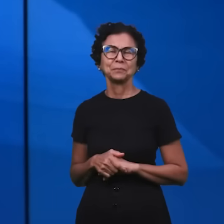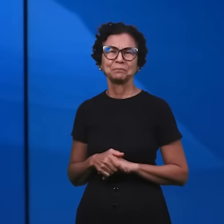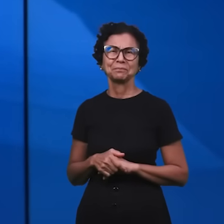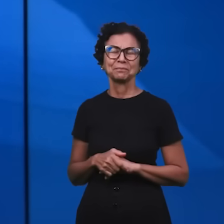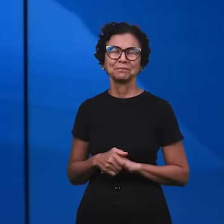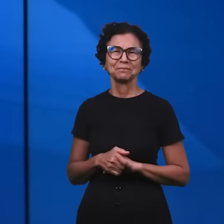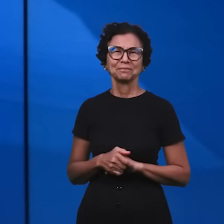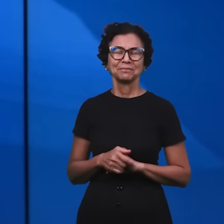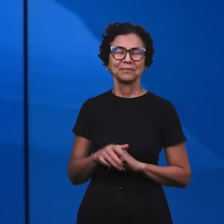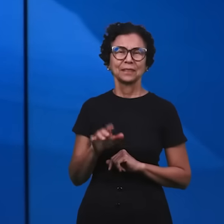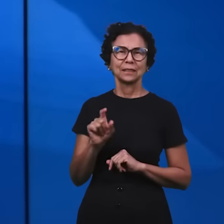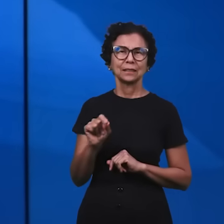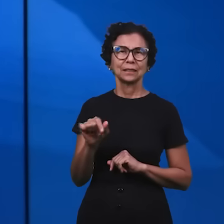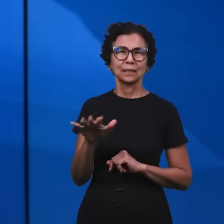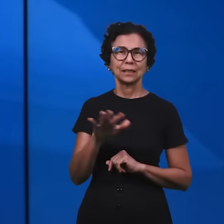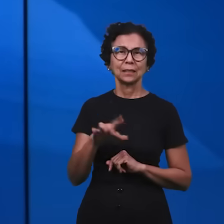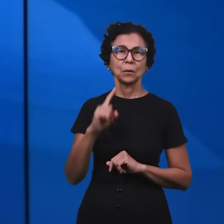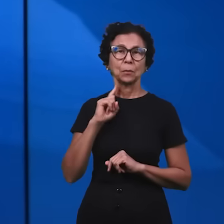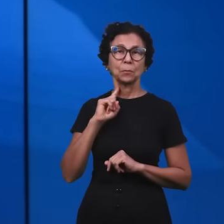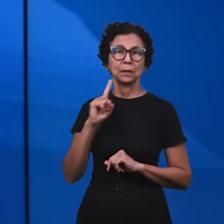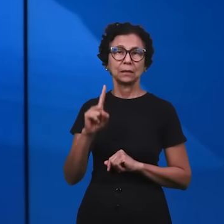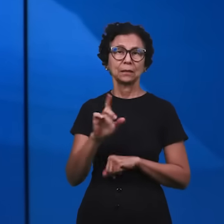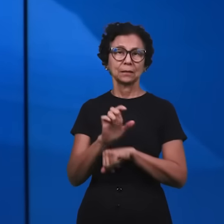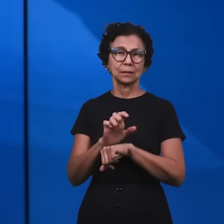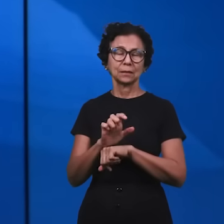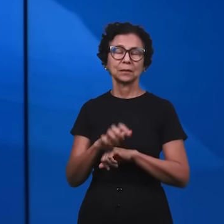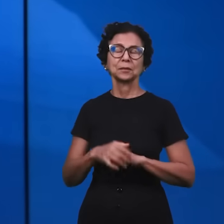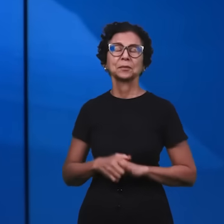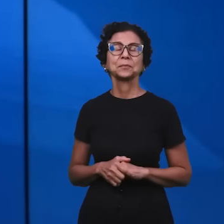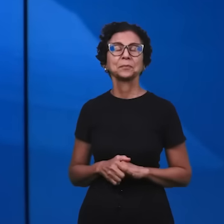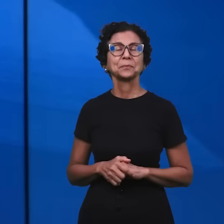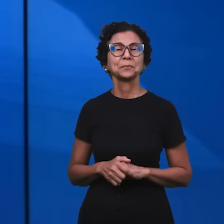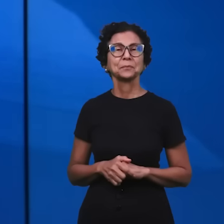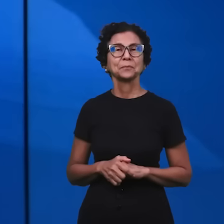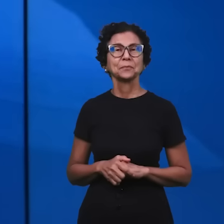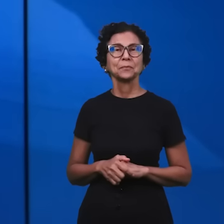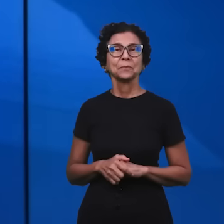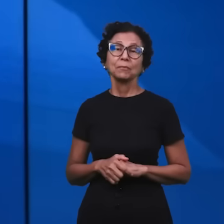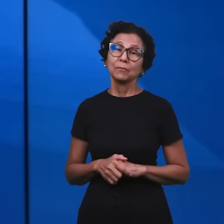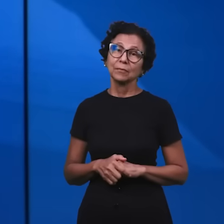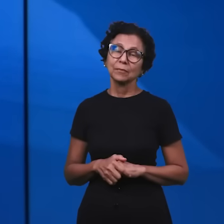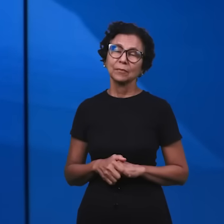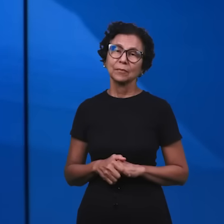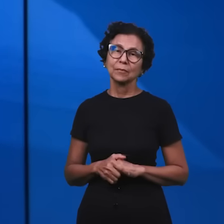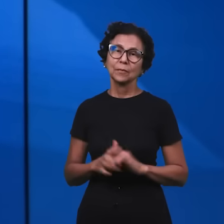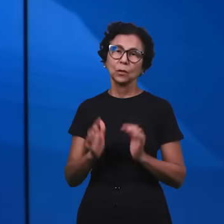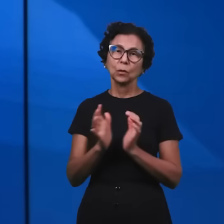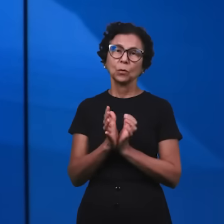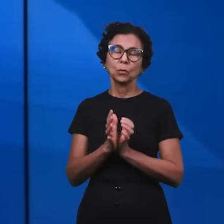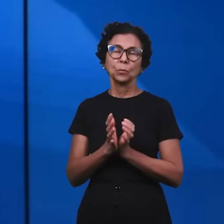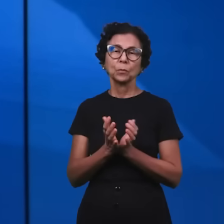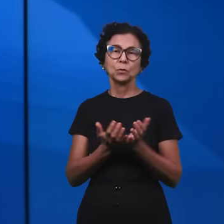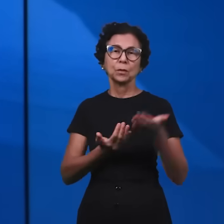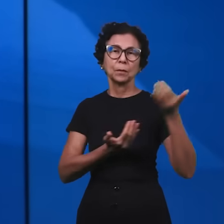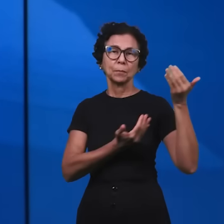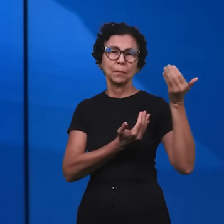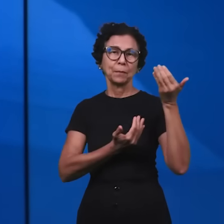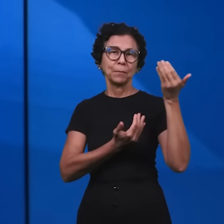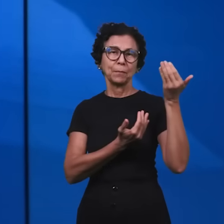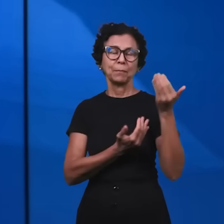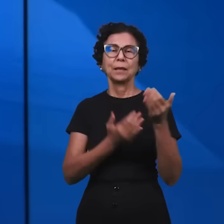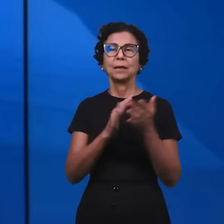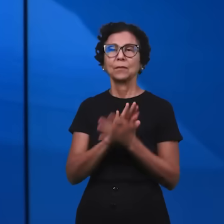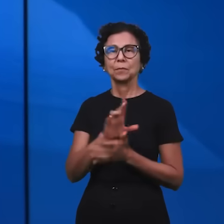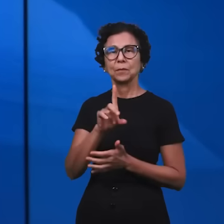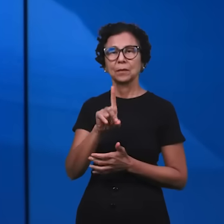Abadia dos Dourados, ali também em Minas Gerais. Por último, agora da classe de bebês, nós vamos ouvir o Davi,